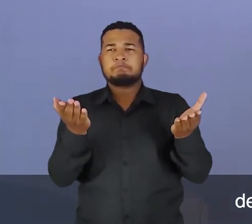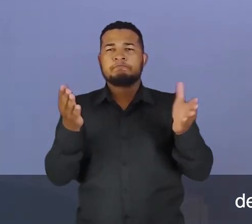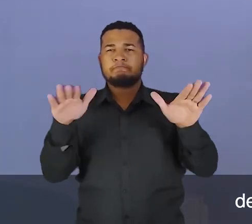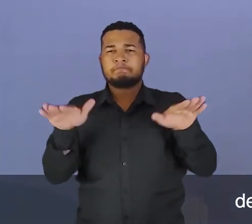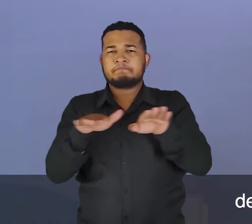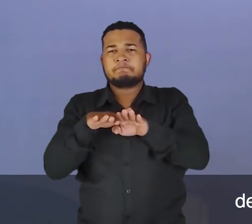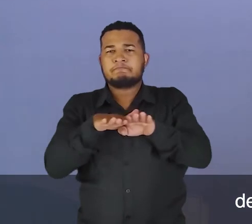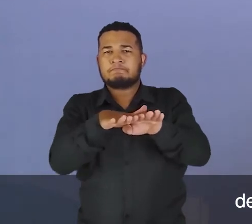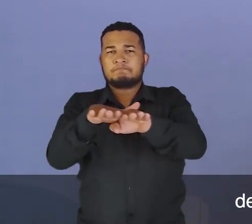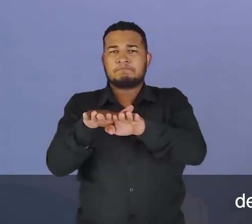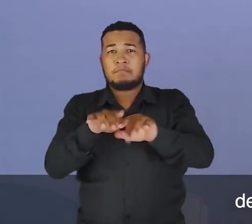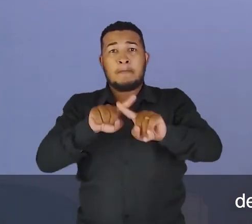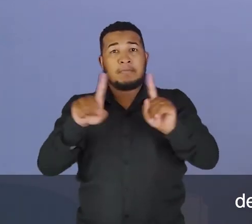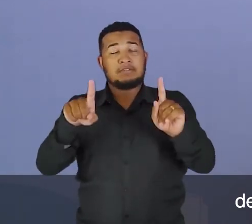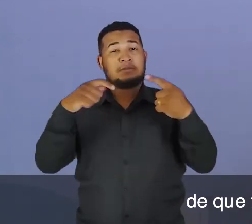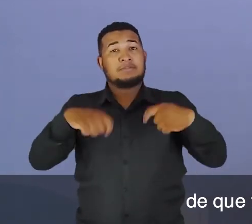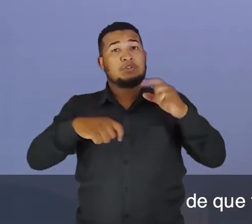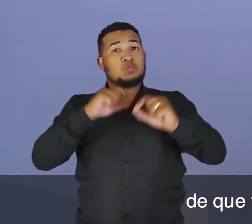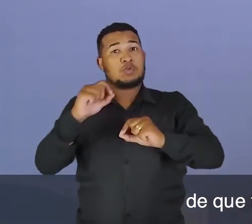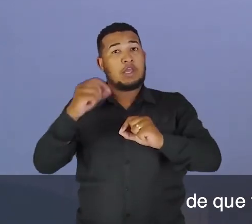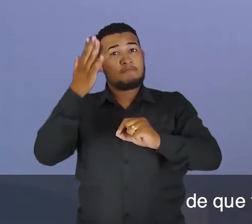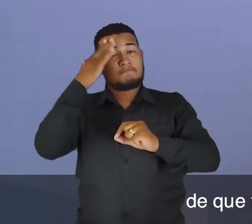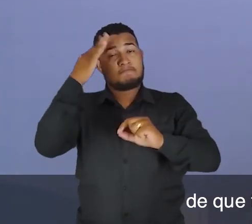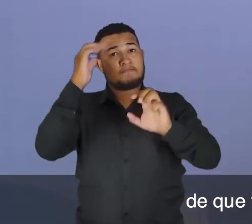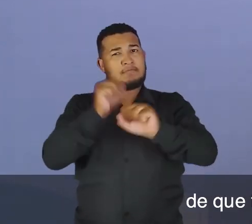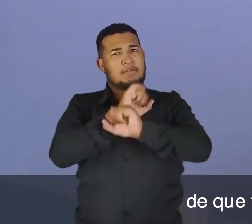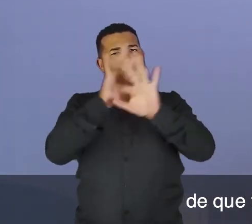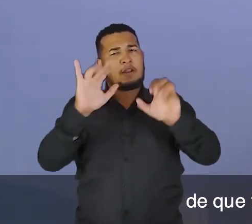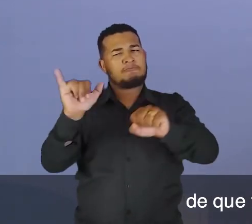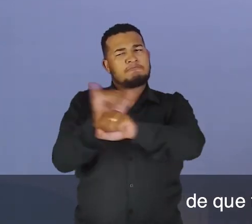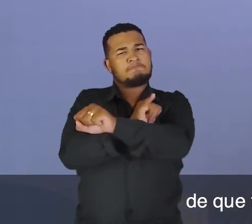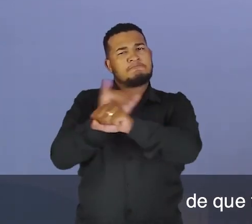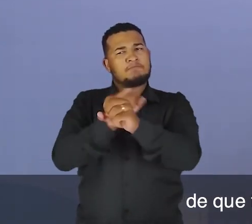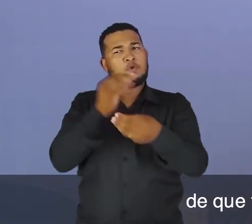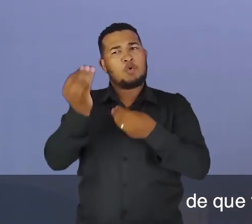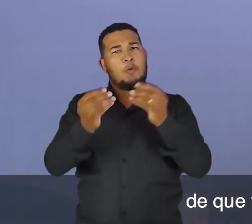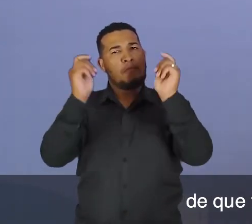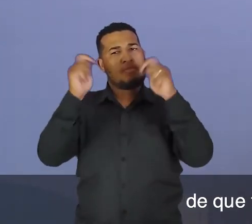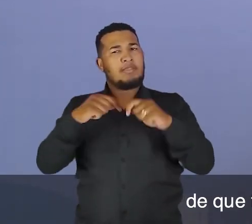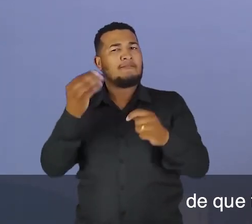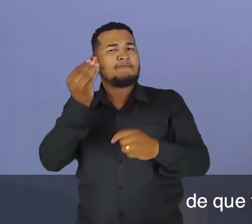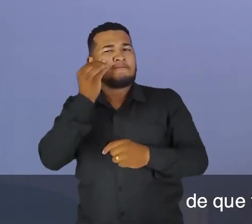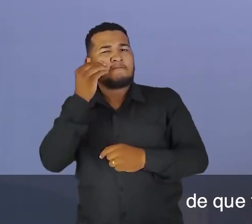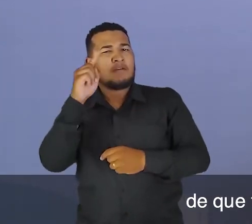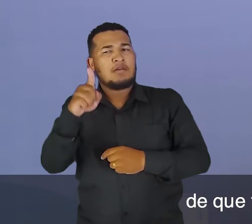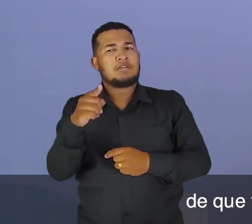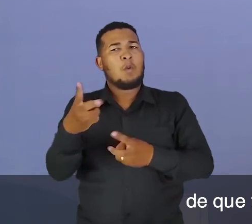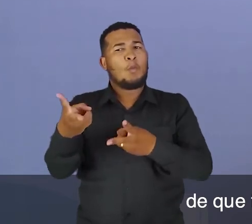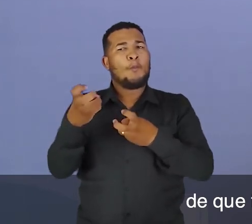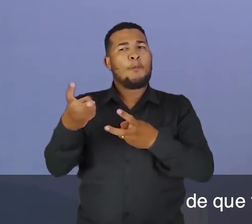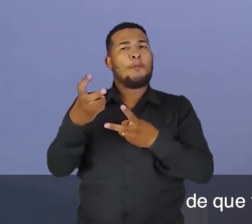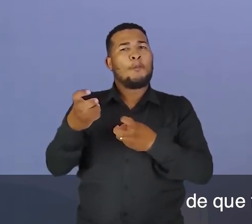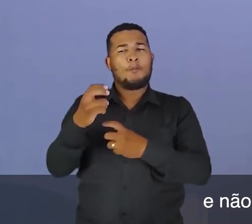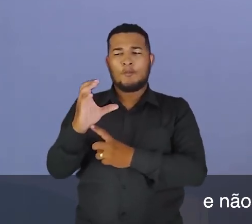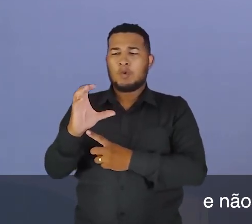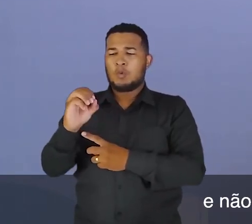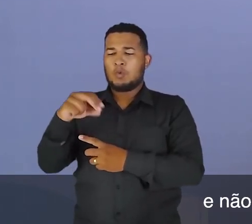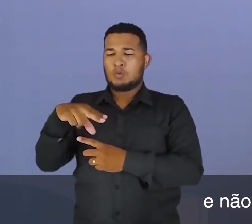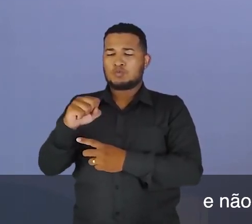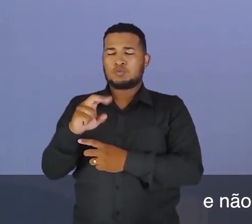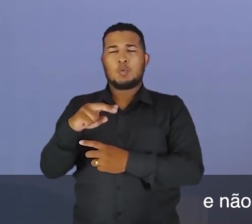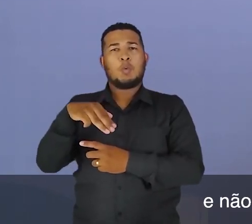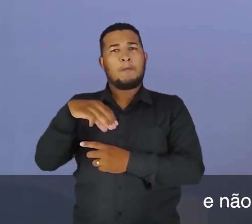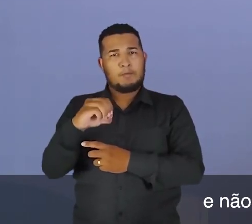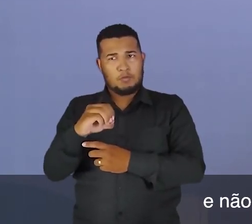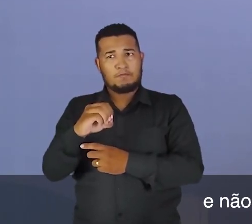para isso é necessário entender de que forma a gente pode tratar esse consumo de forma responsável